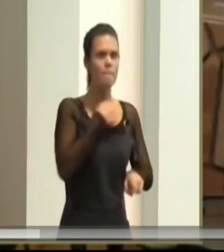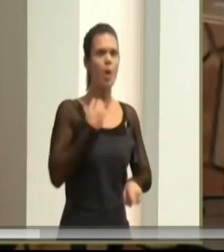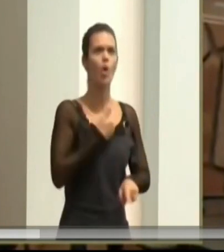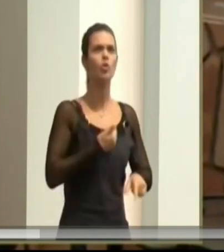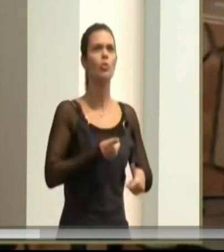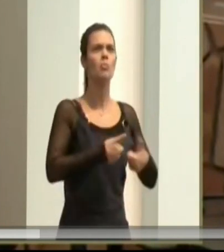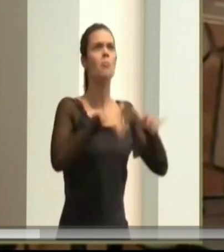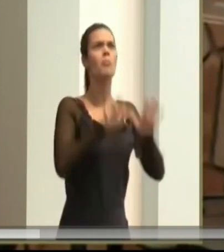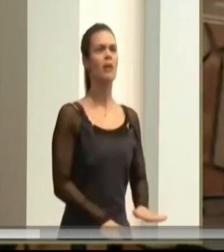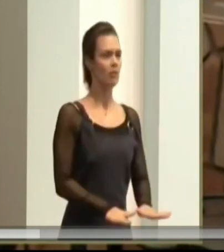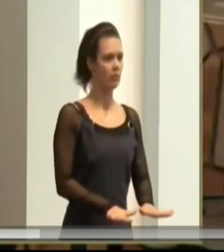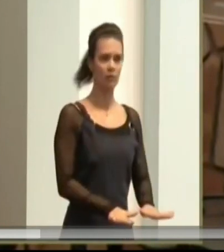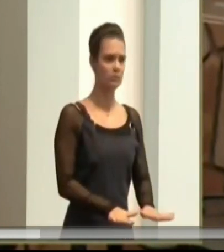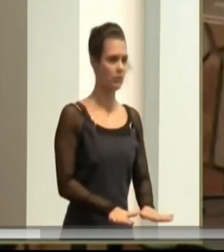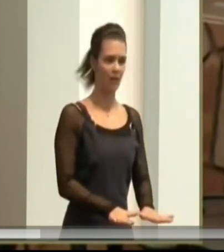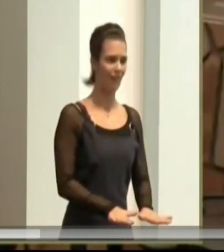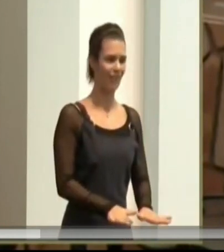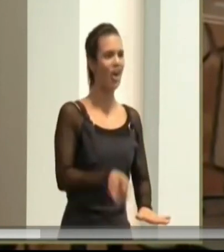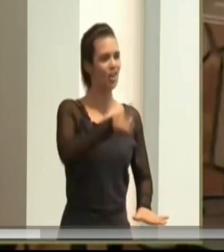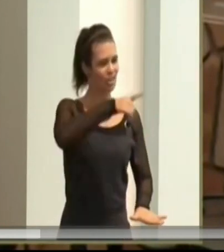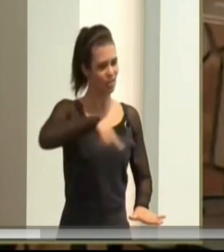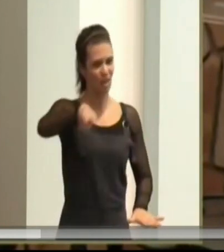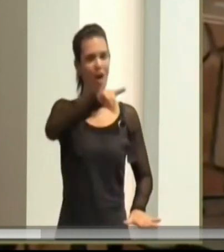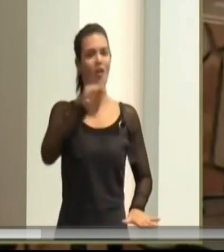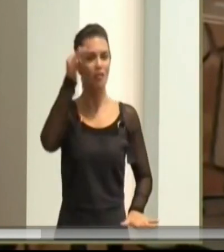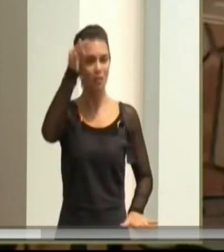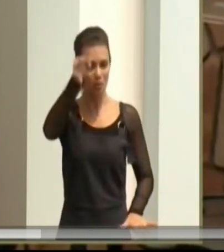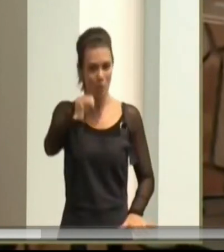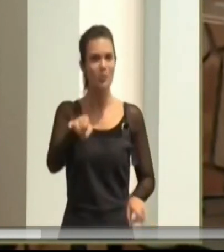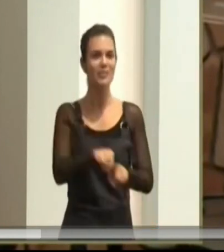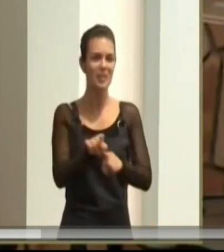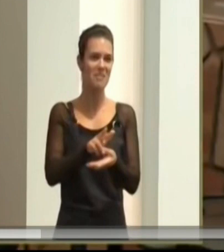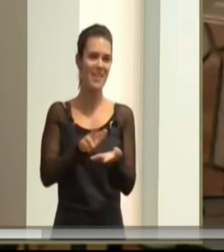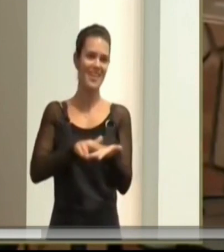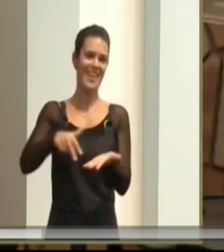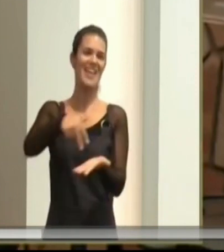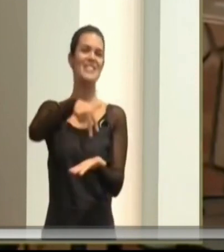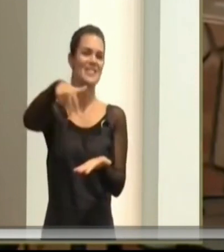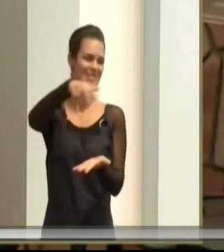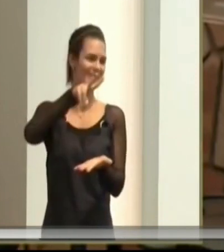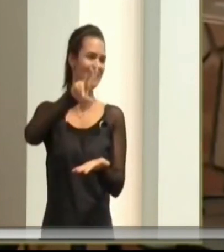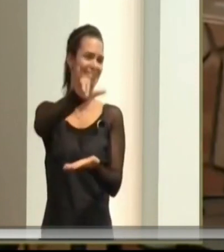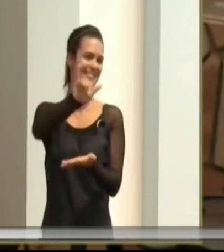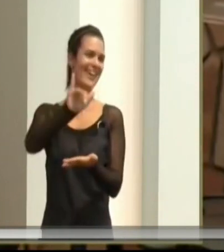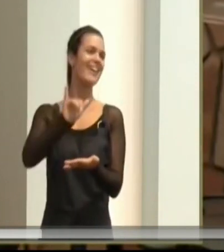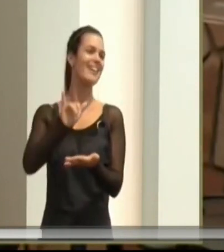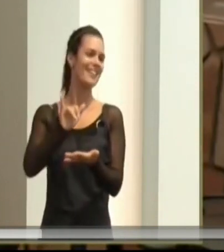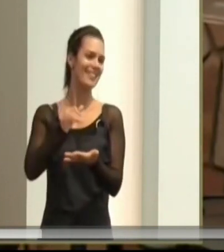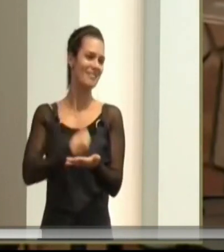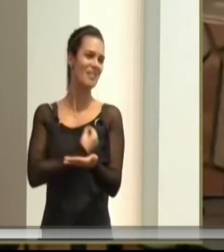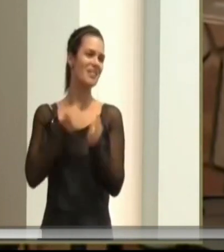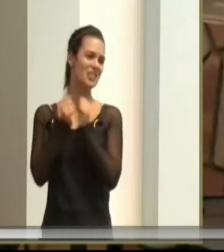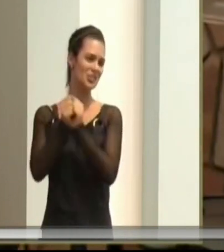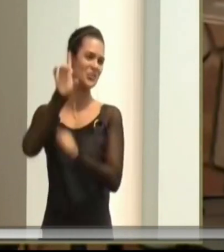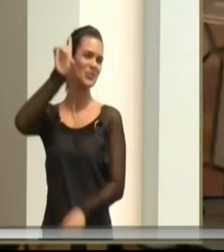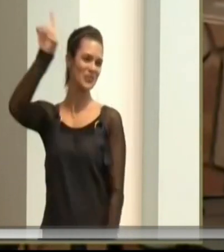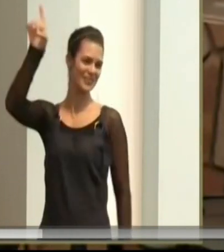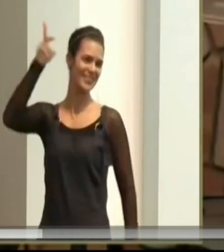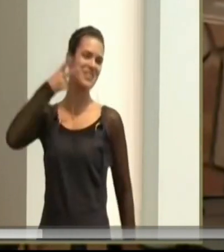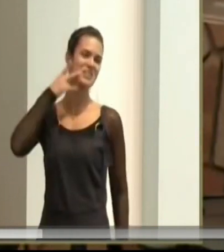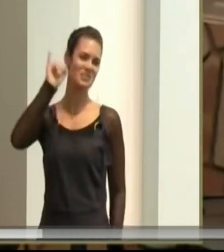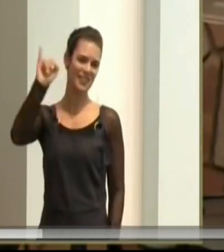disse, seremos ressuscitados para viver eternamente com o Pai. Ele está vivo, ele ressuscitou, e